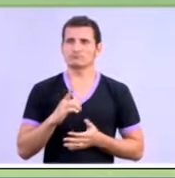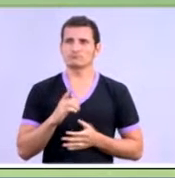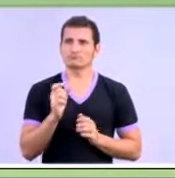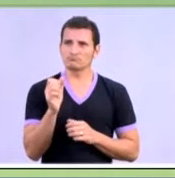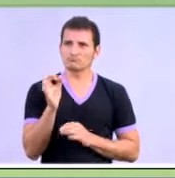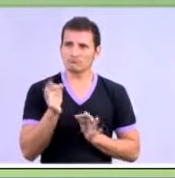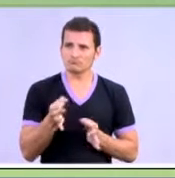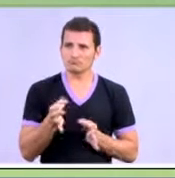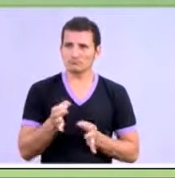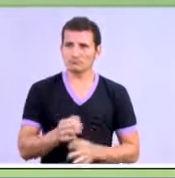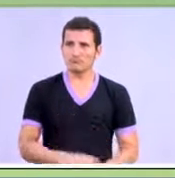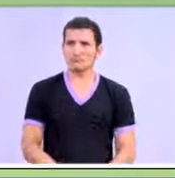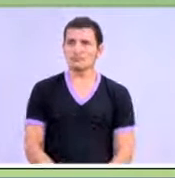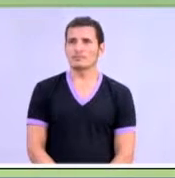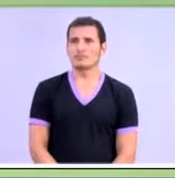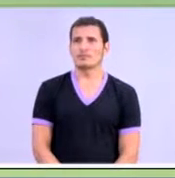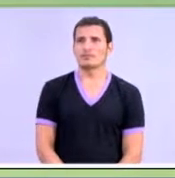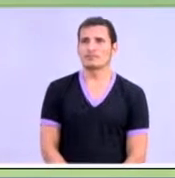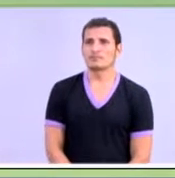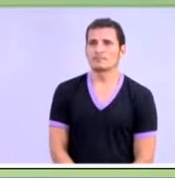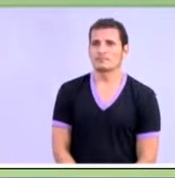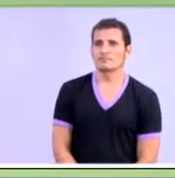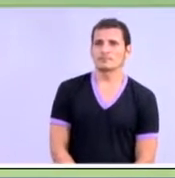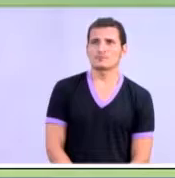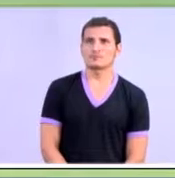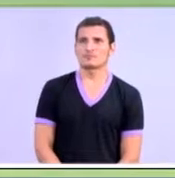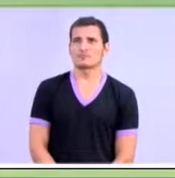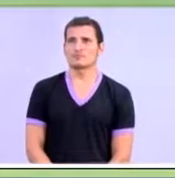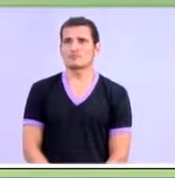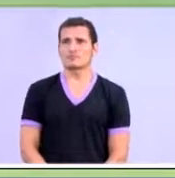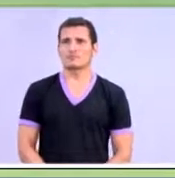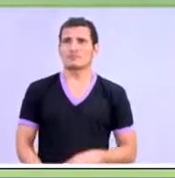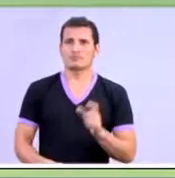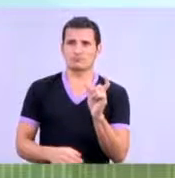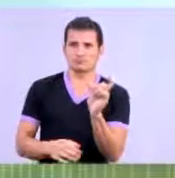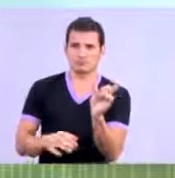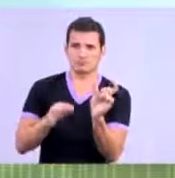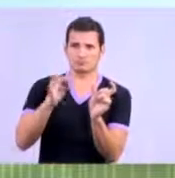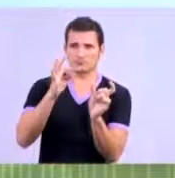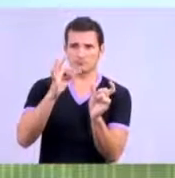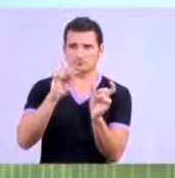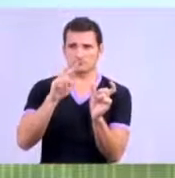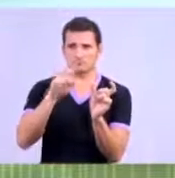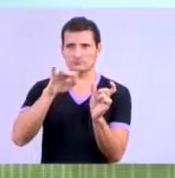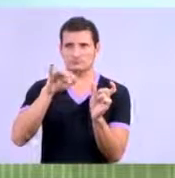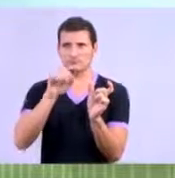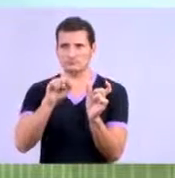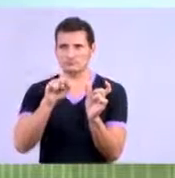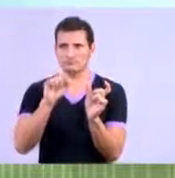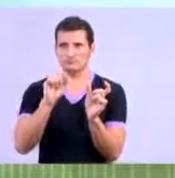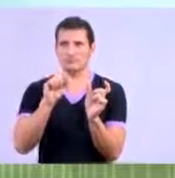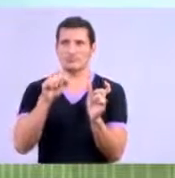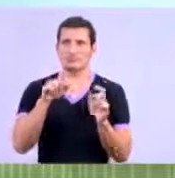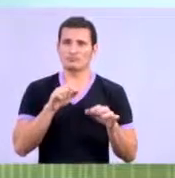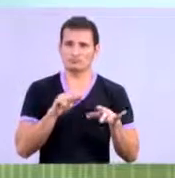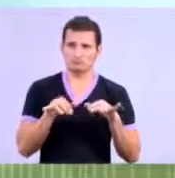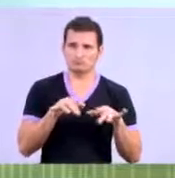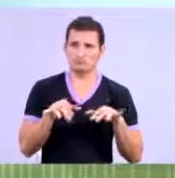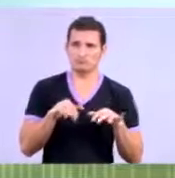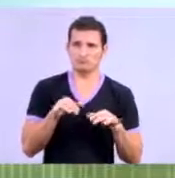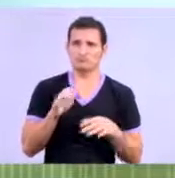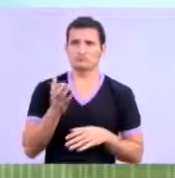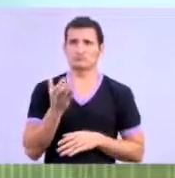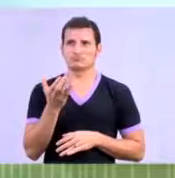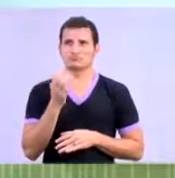Gente, na próxima vez que você vê uma palavra chamada this aí no código, significa que o programador naquele momento ele queria